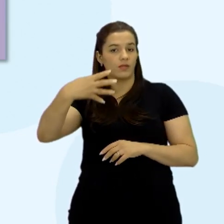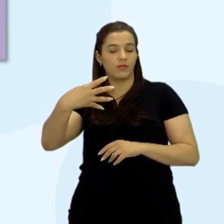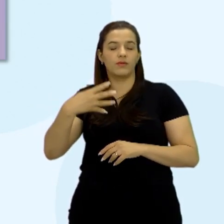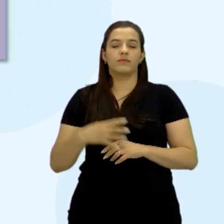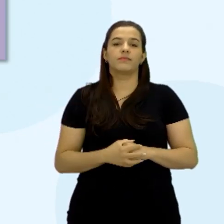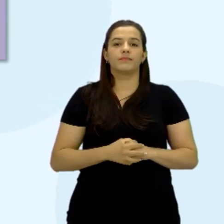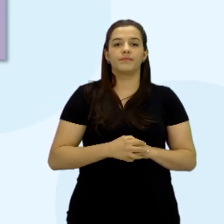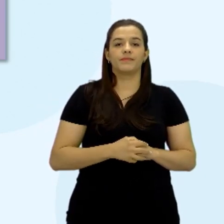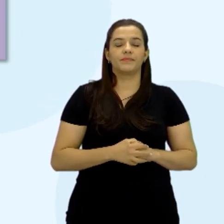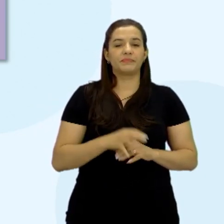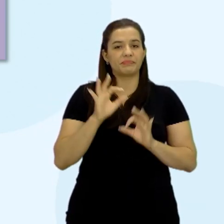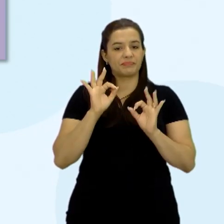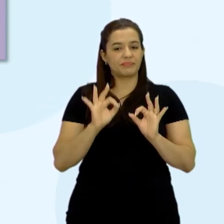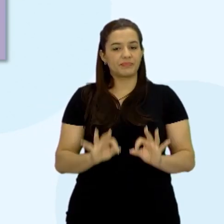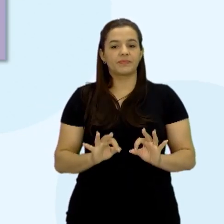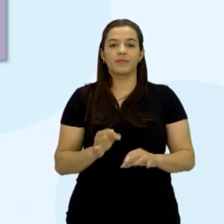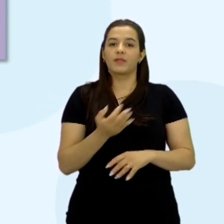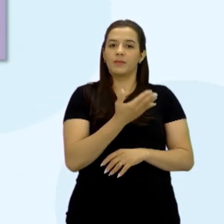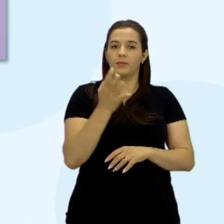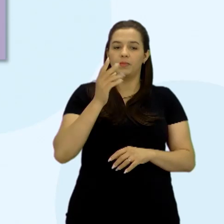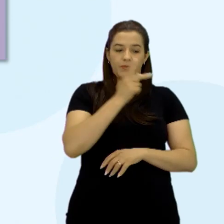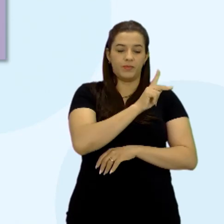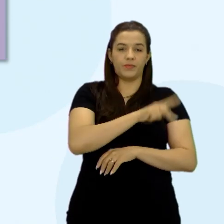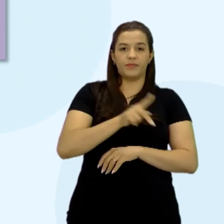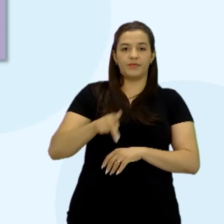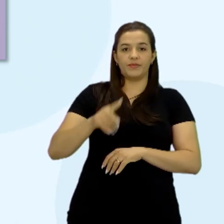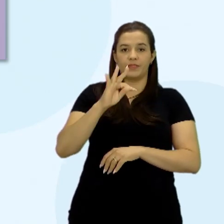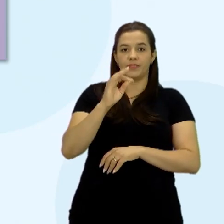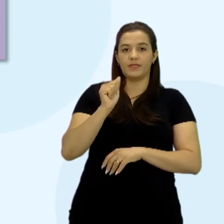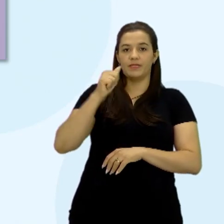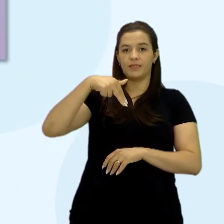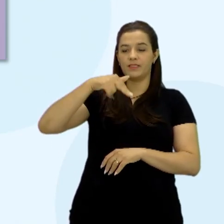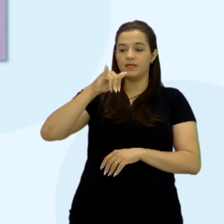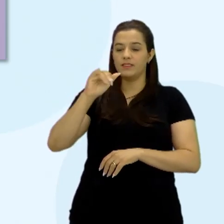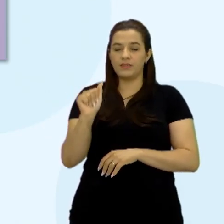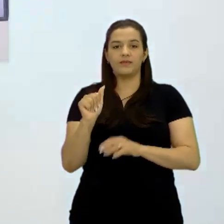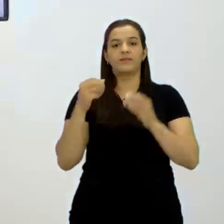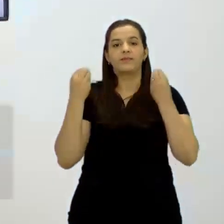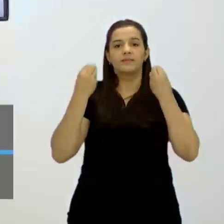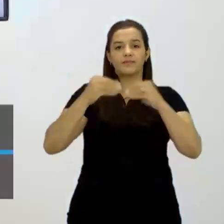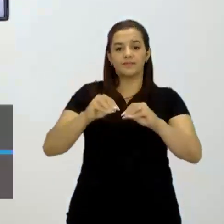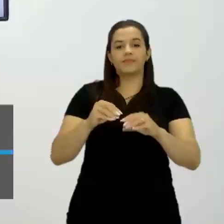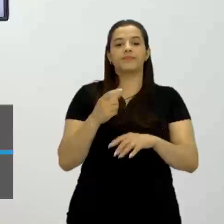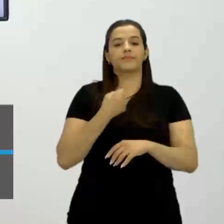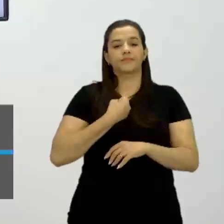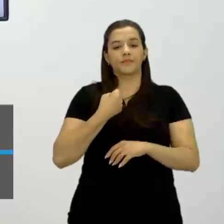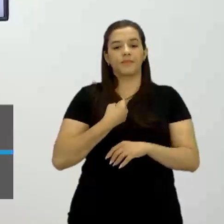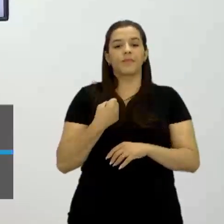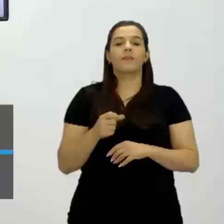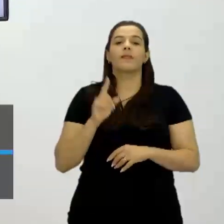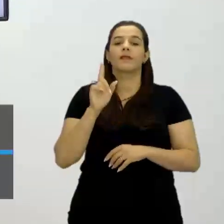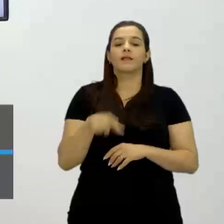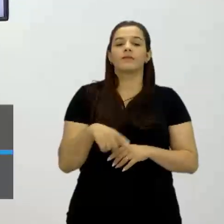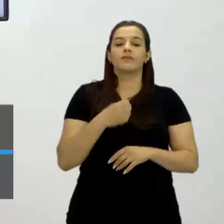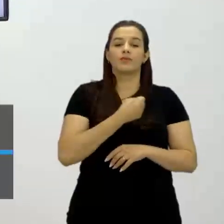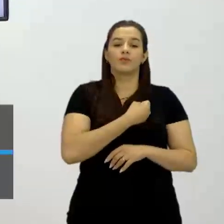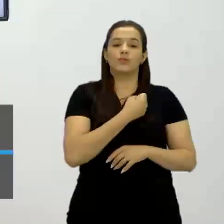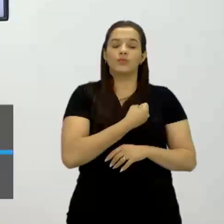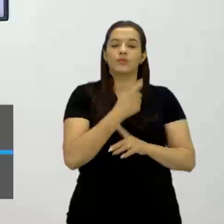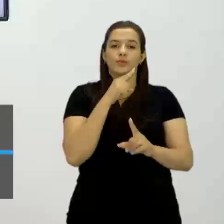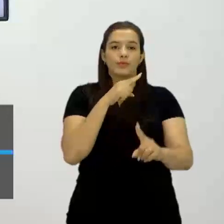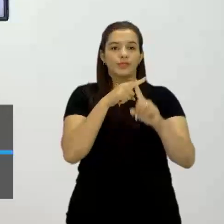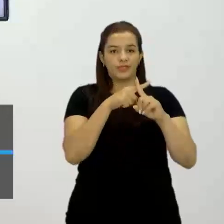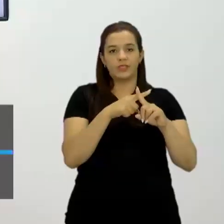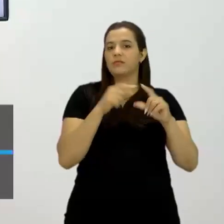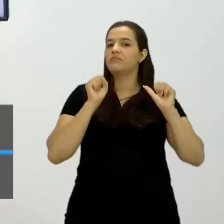384. Olha lá, certinho, a professora Tânia já colocou a resposta pra gente aqui, né? Ela tinha representado o número com X, né? Muito